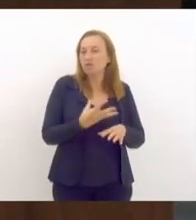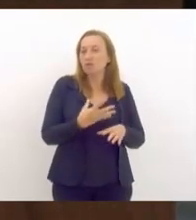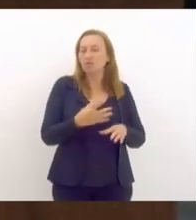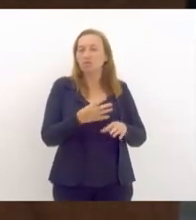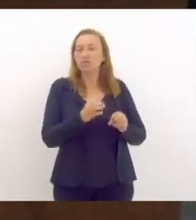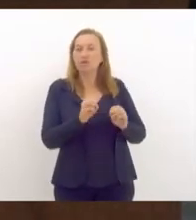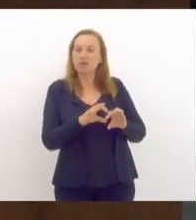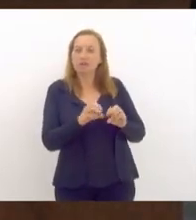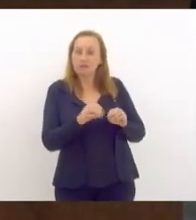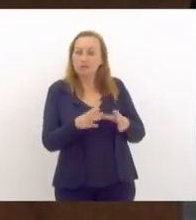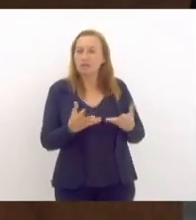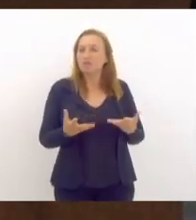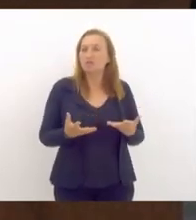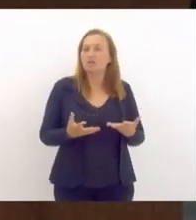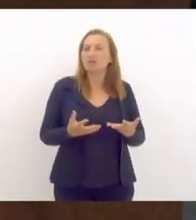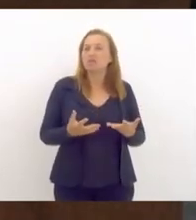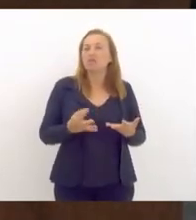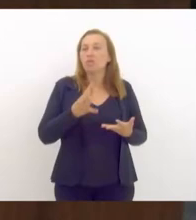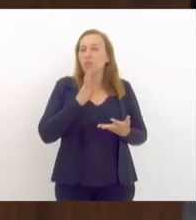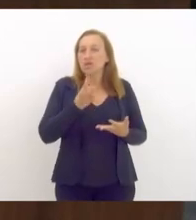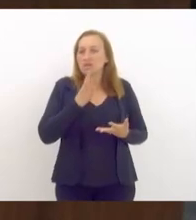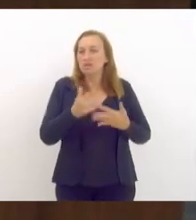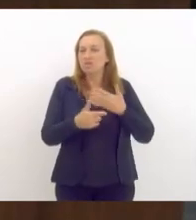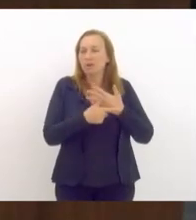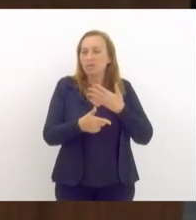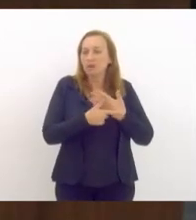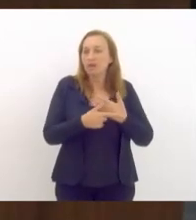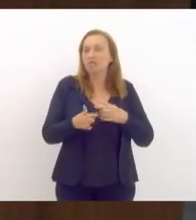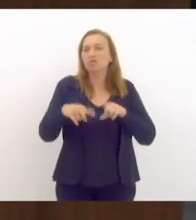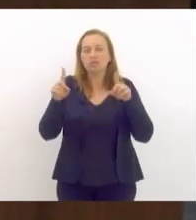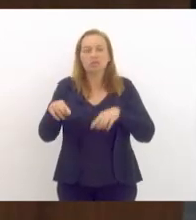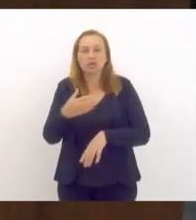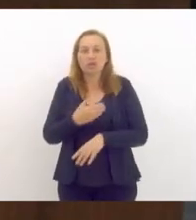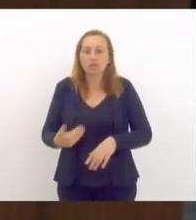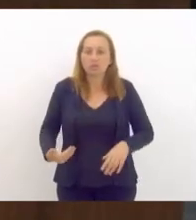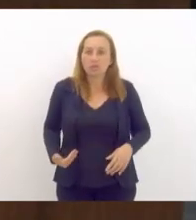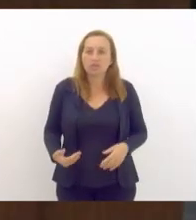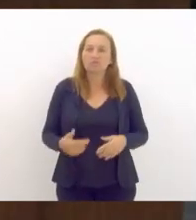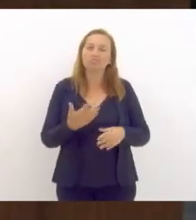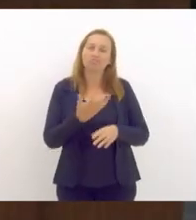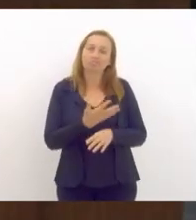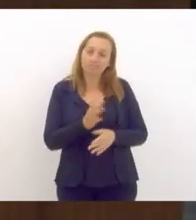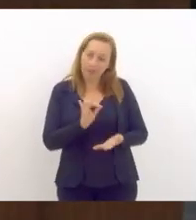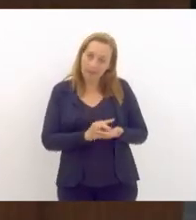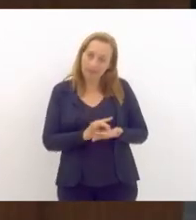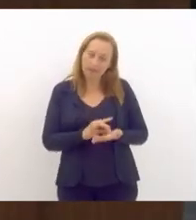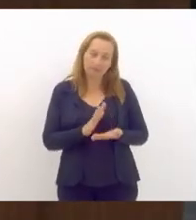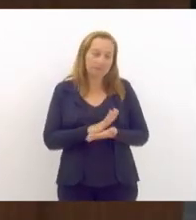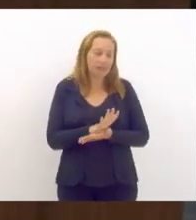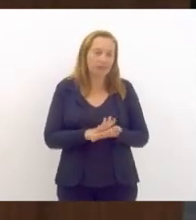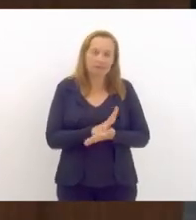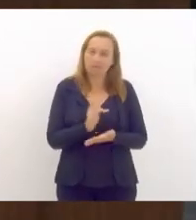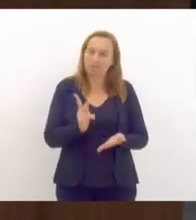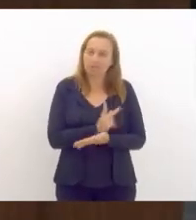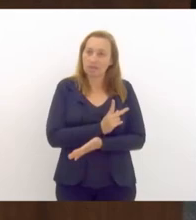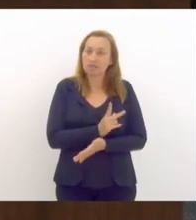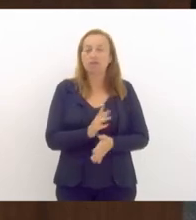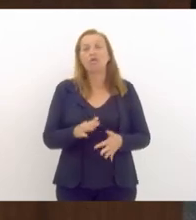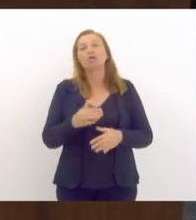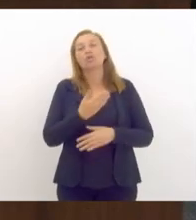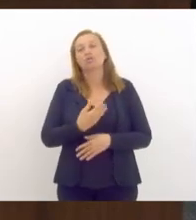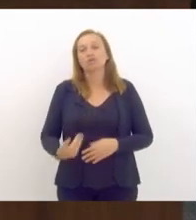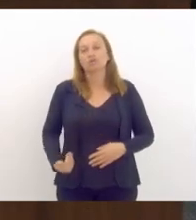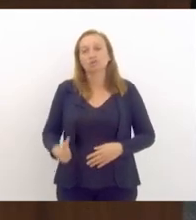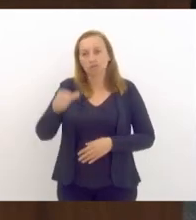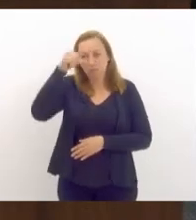tempo que tentam dizer que estão reconhecendo o papel do funcionalismo público na prática nada acontece o governador